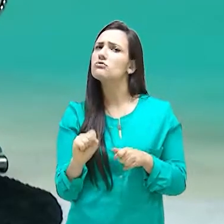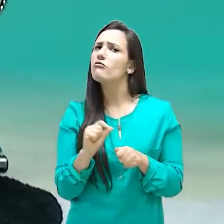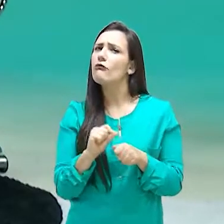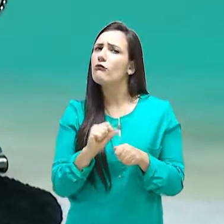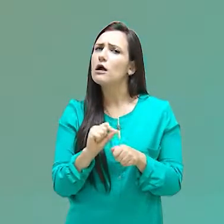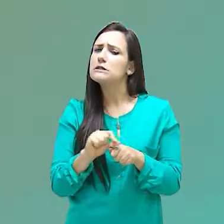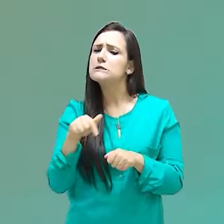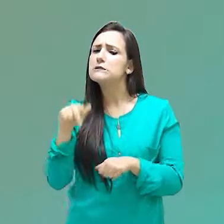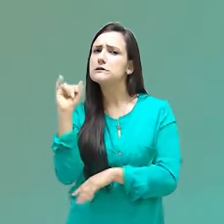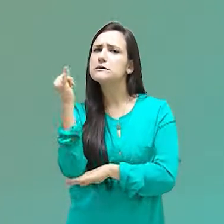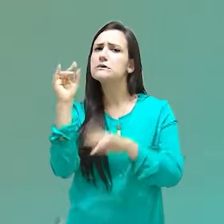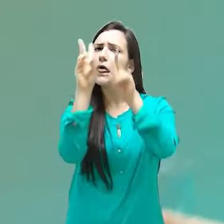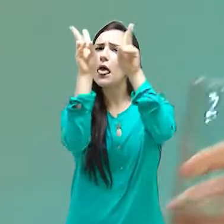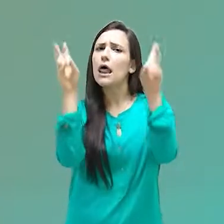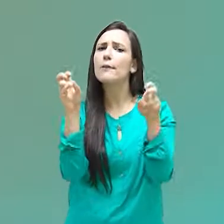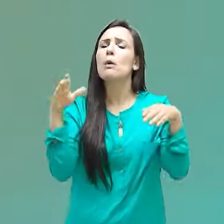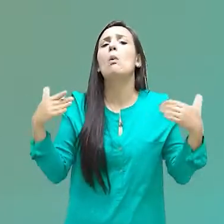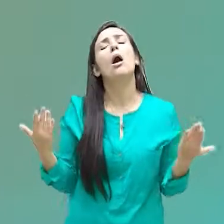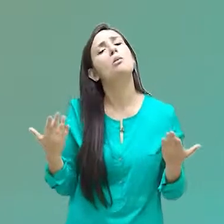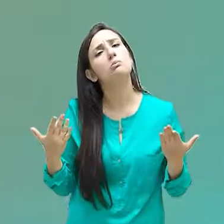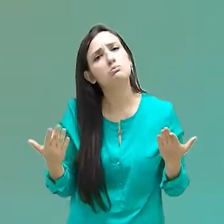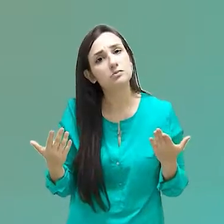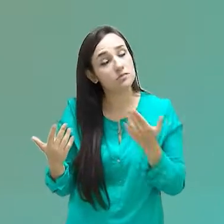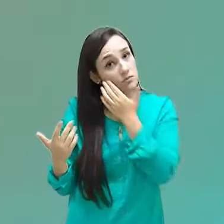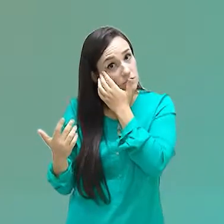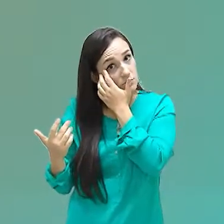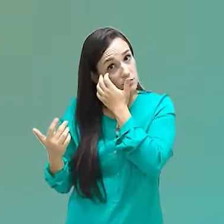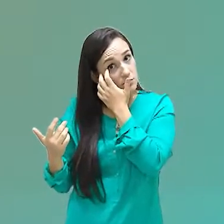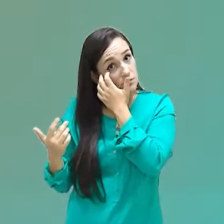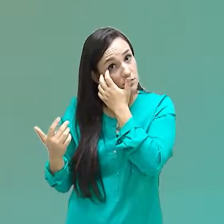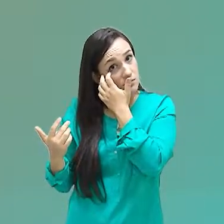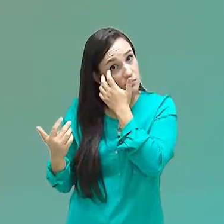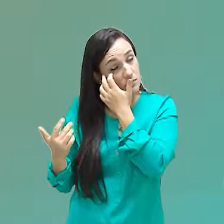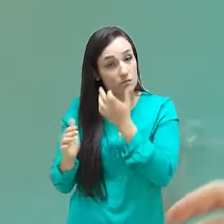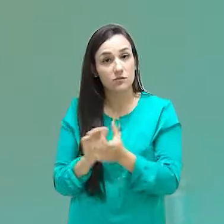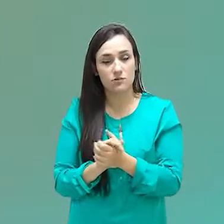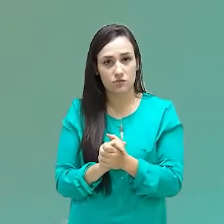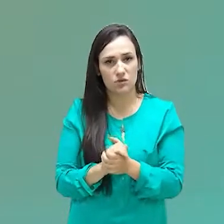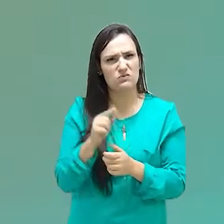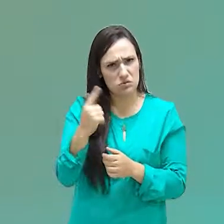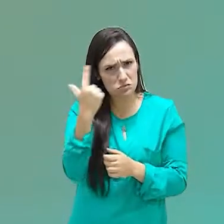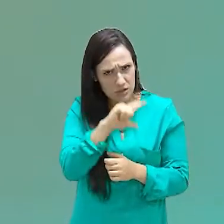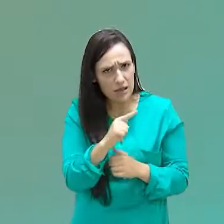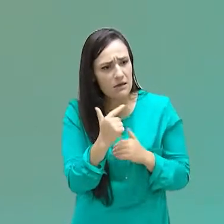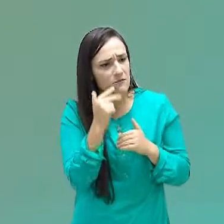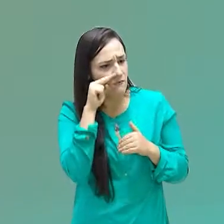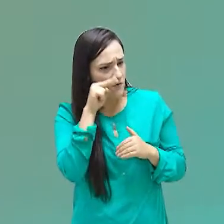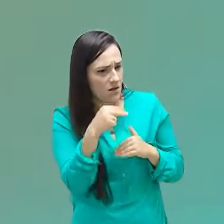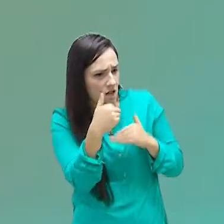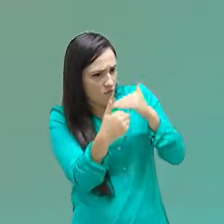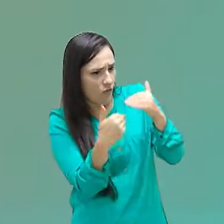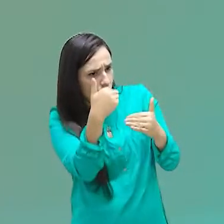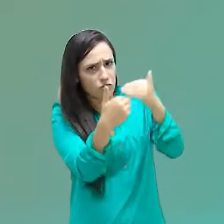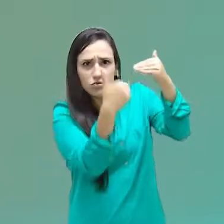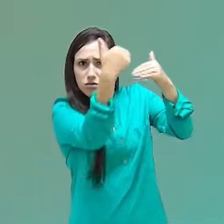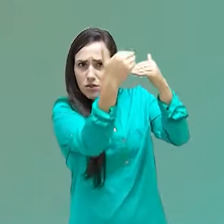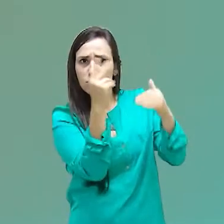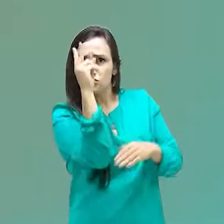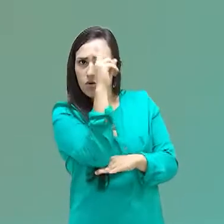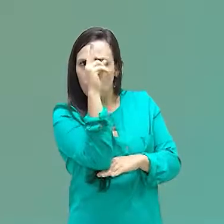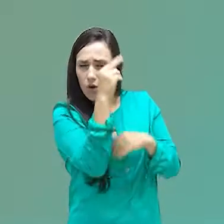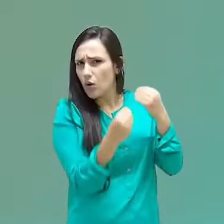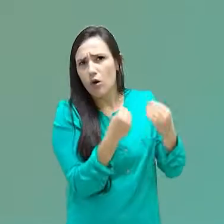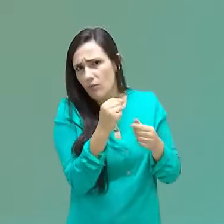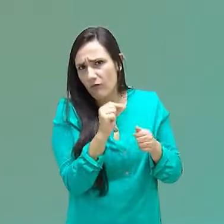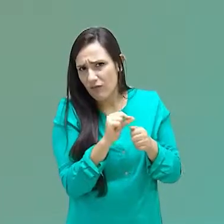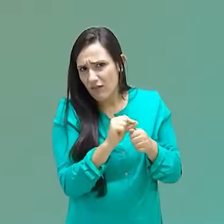consegue fazer uma consideração sobre a legislação de cada tema a partir da sua evolução histórica, sobre as leis de